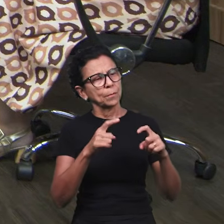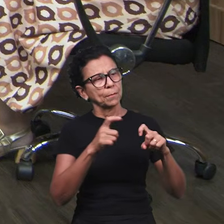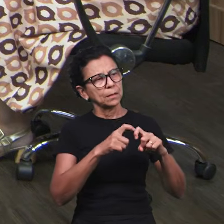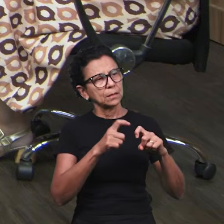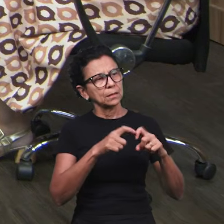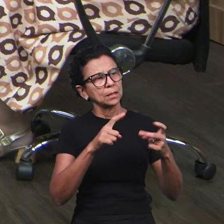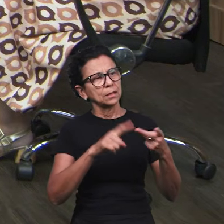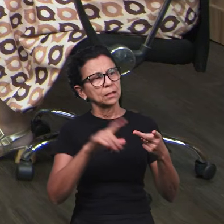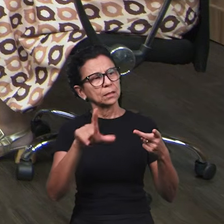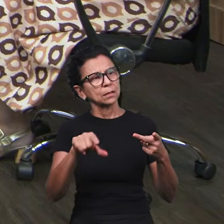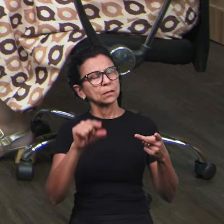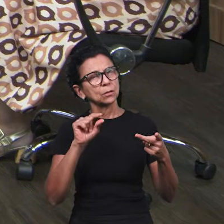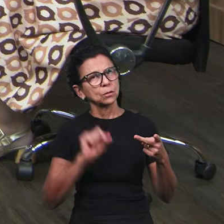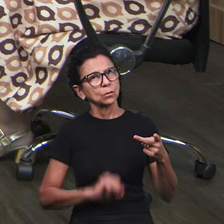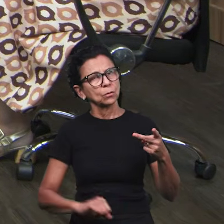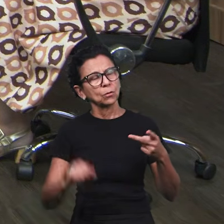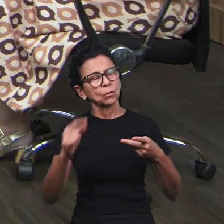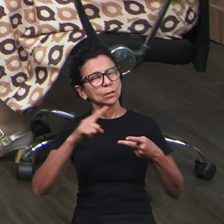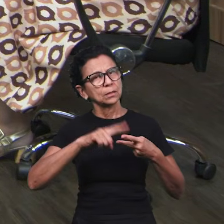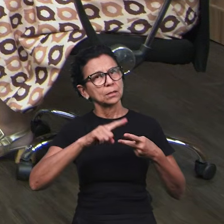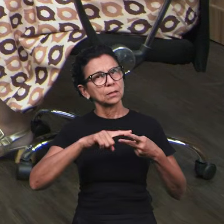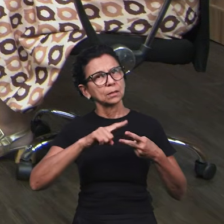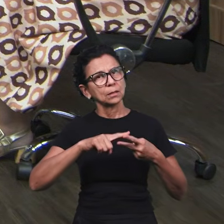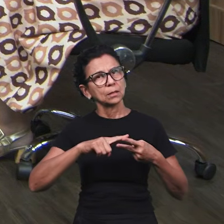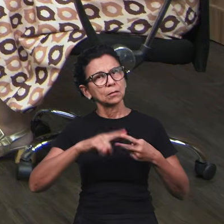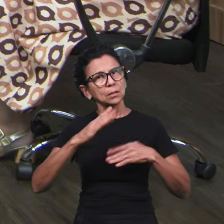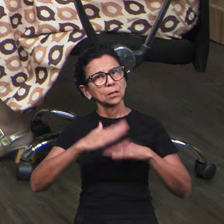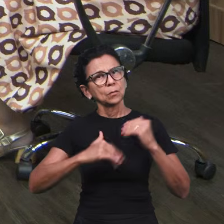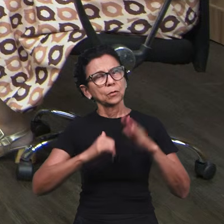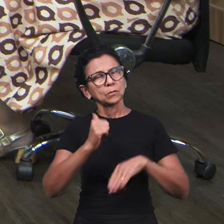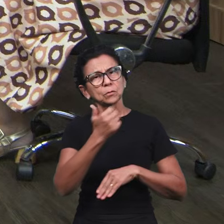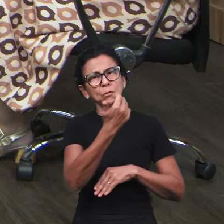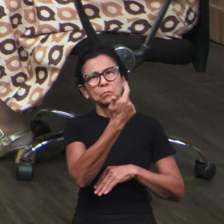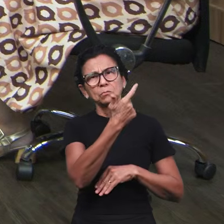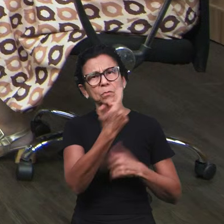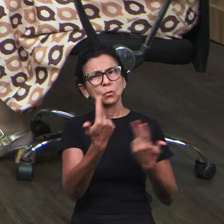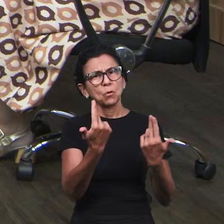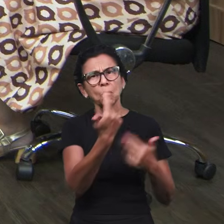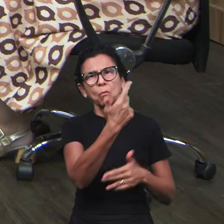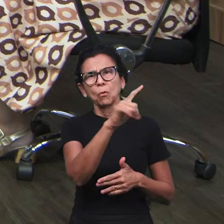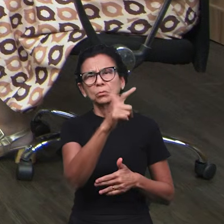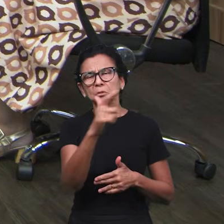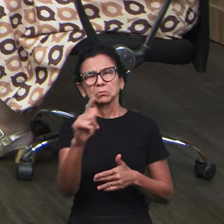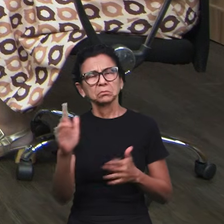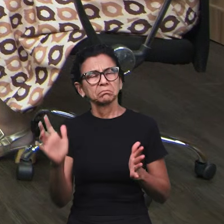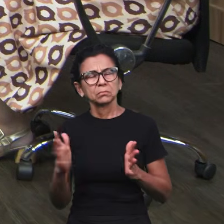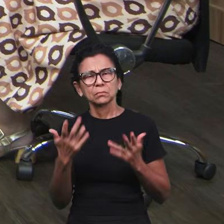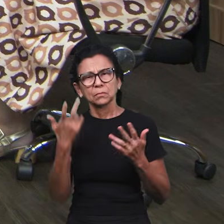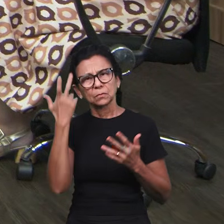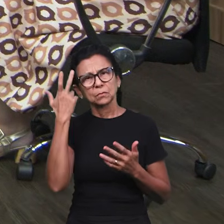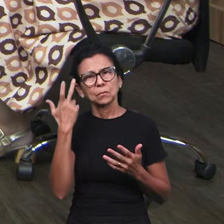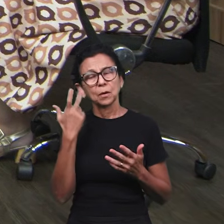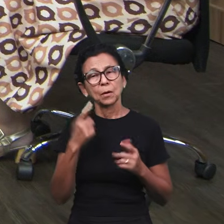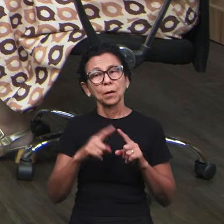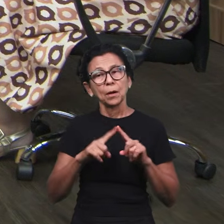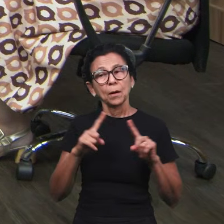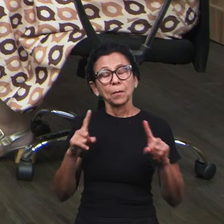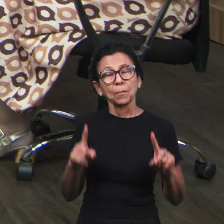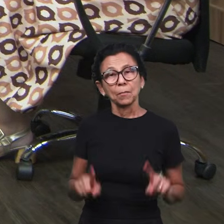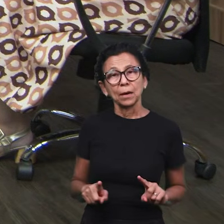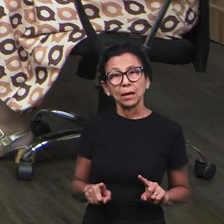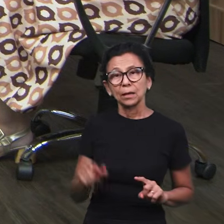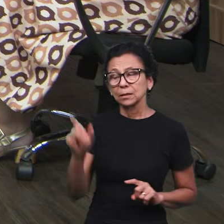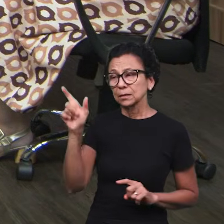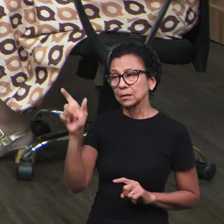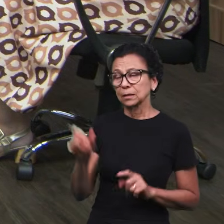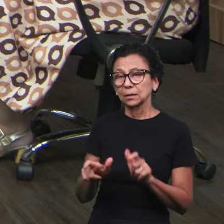medicina hoje também é uma profissão como outras, mas a medicina, assim, a gente olha e a gente até parabeniza os jovens